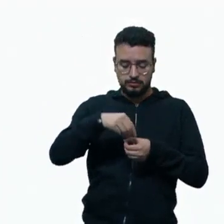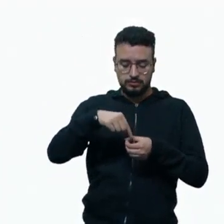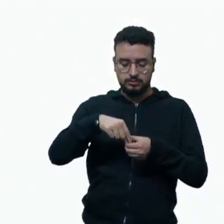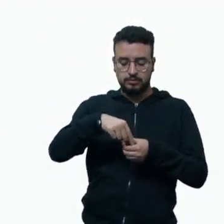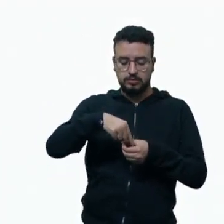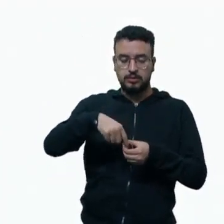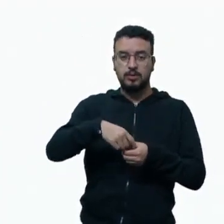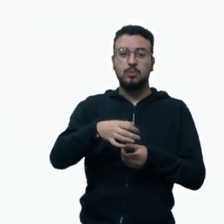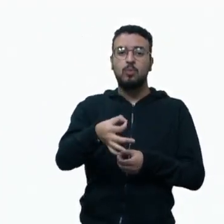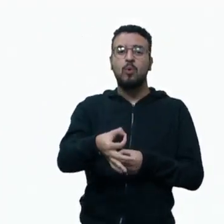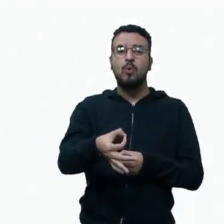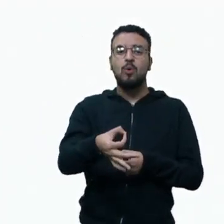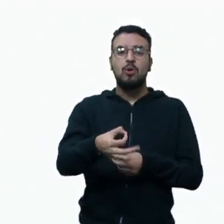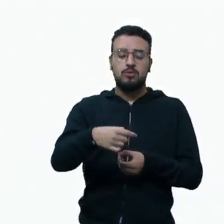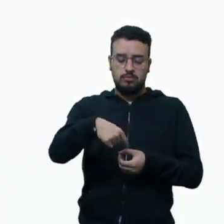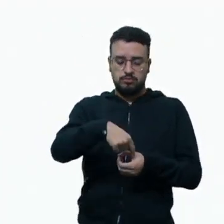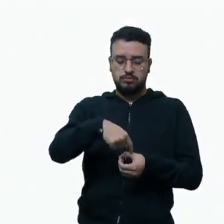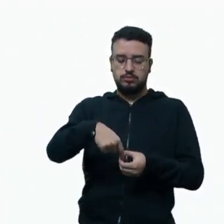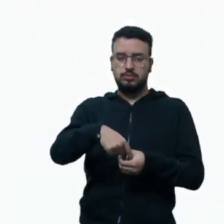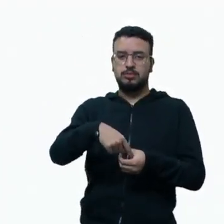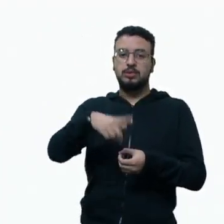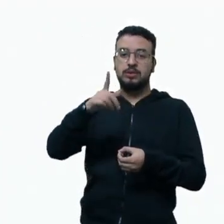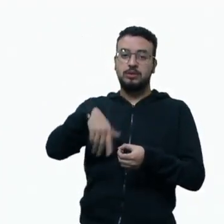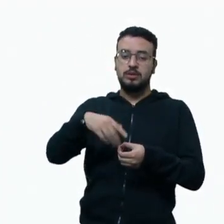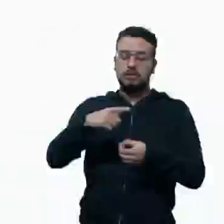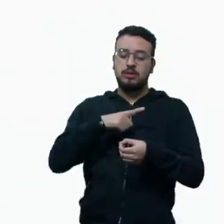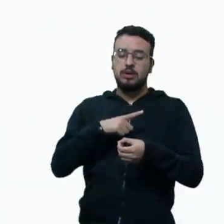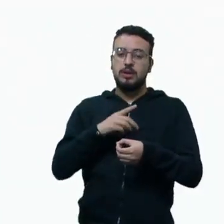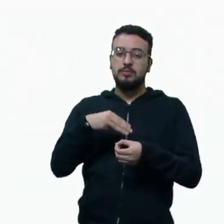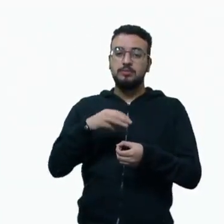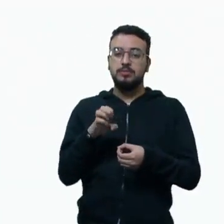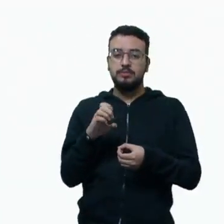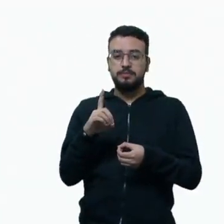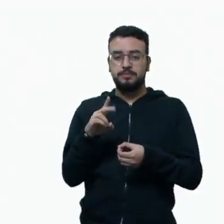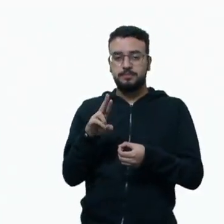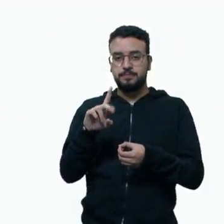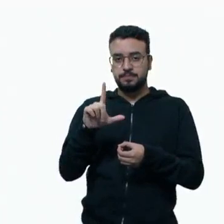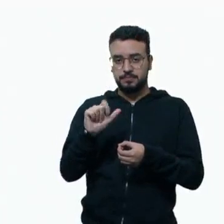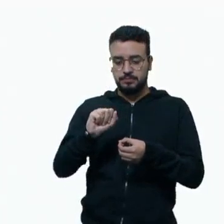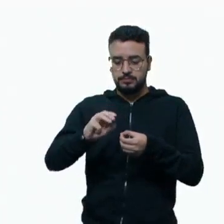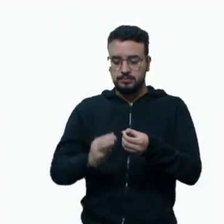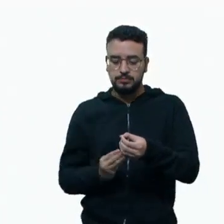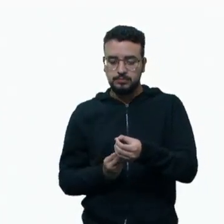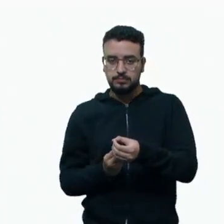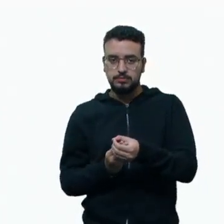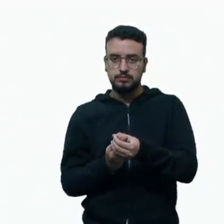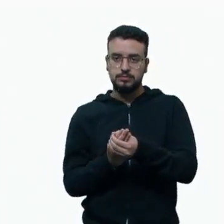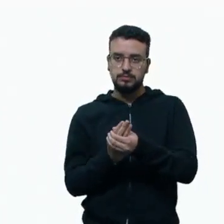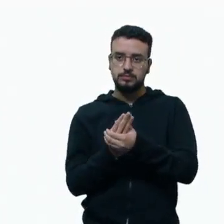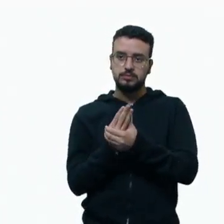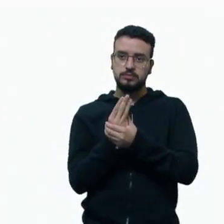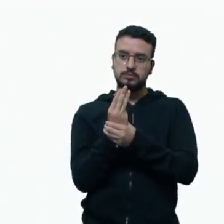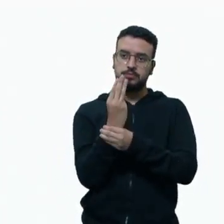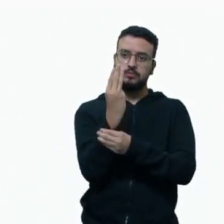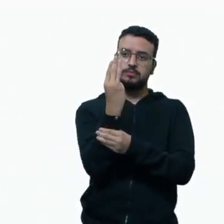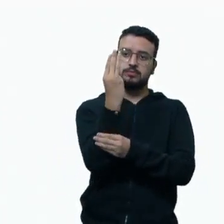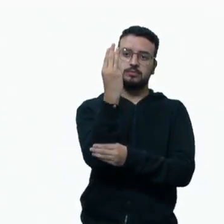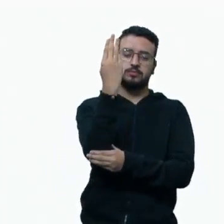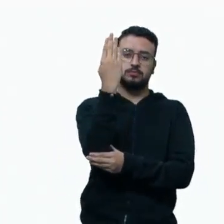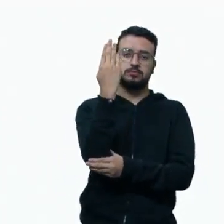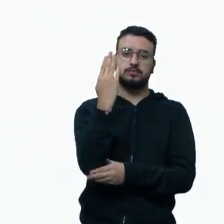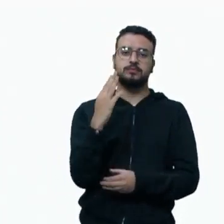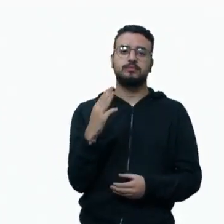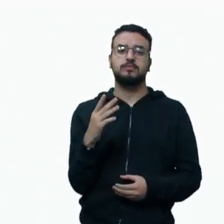forame vertebral, que é por onde passa a minha medula, tá? Ela tem duas funções específicas, a medula espinhal: